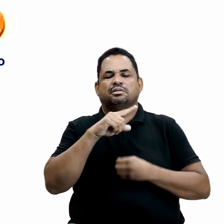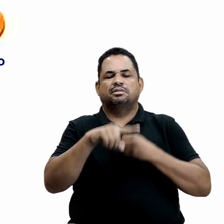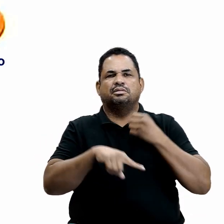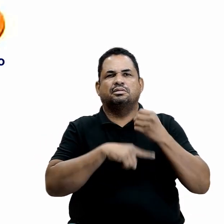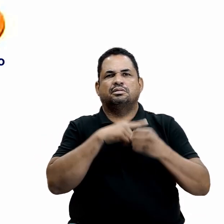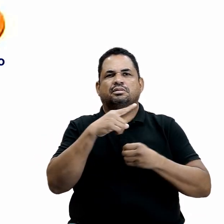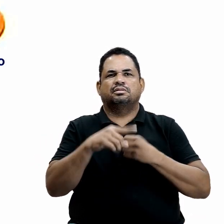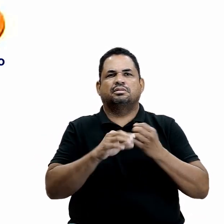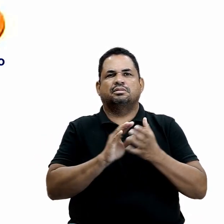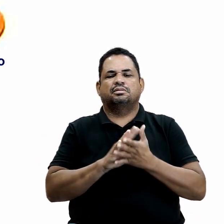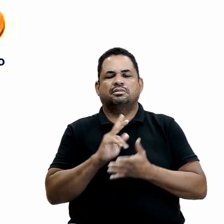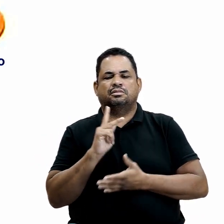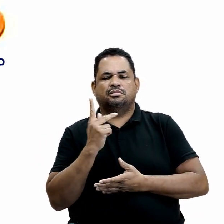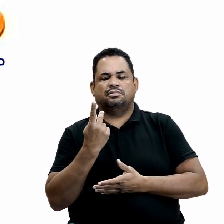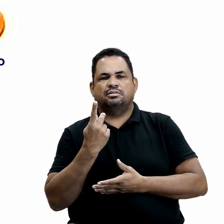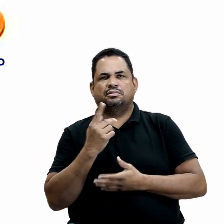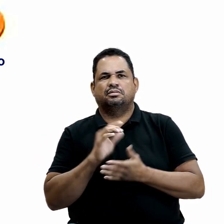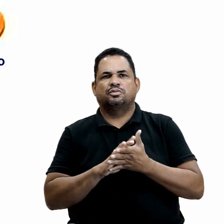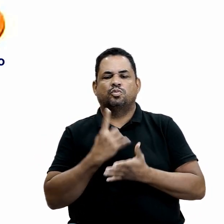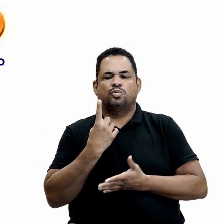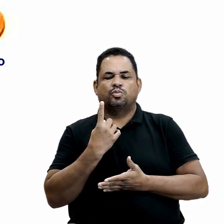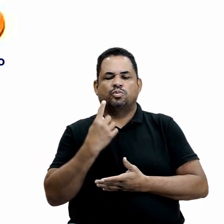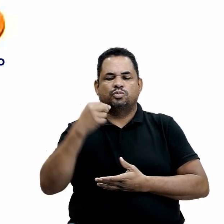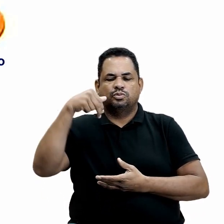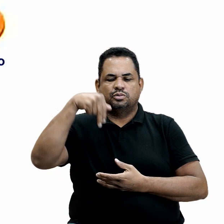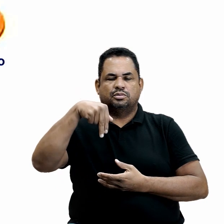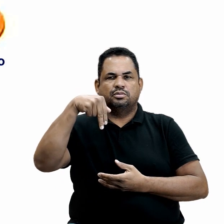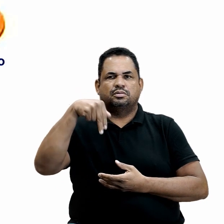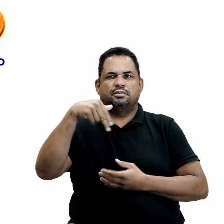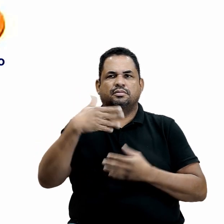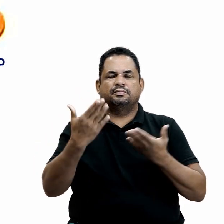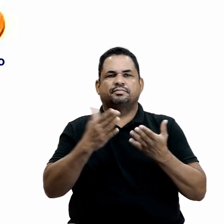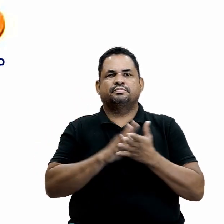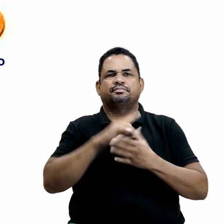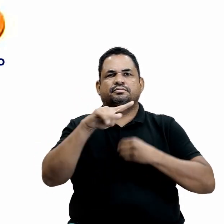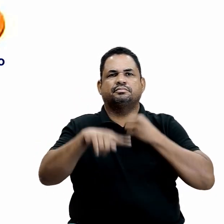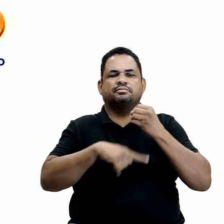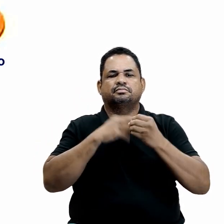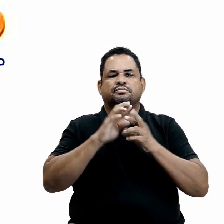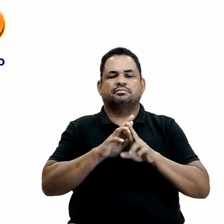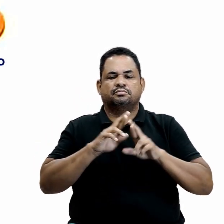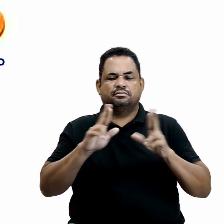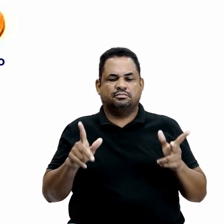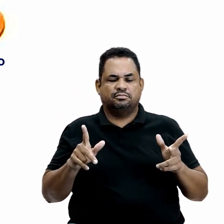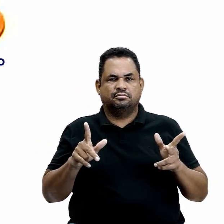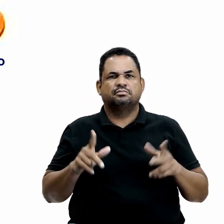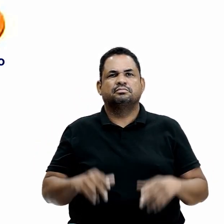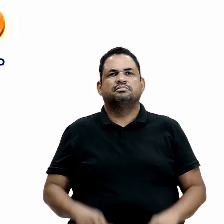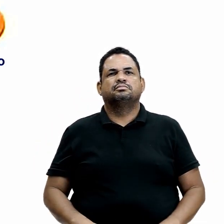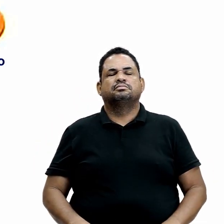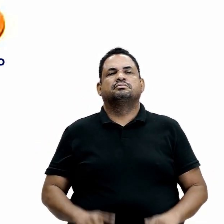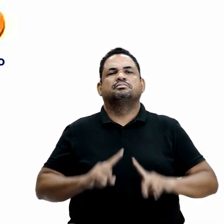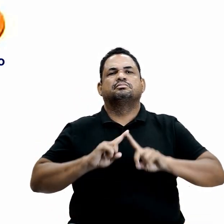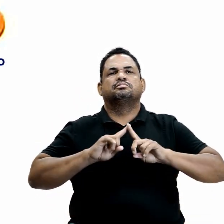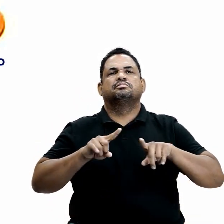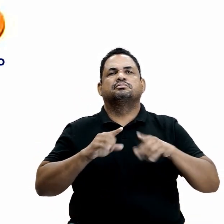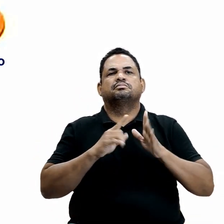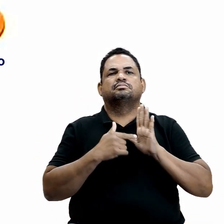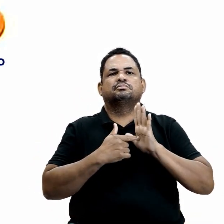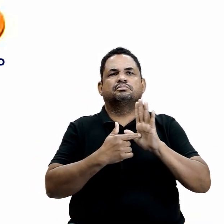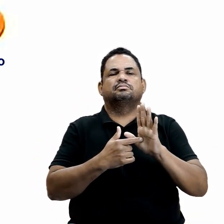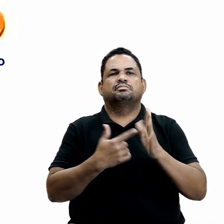químico hidrogênio e um do nitrogênio. São átomos de elementos químicos diferentes, mas então